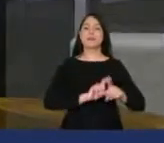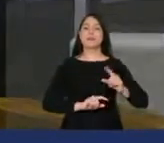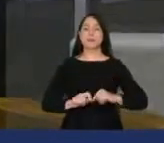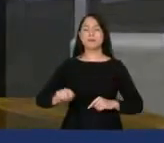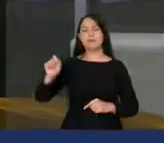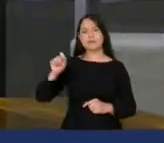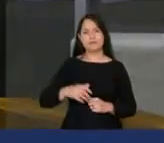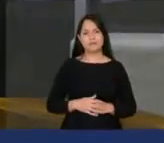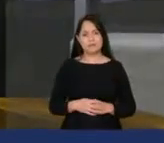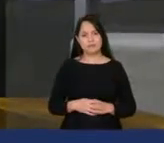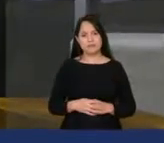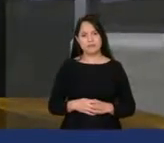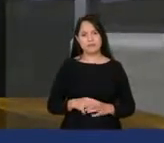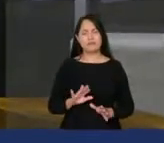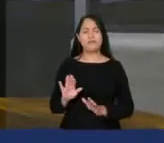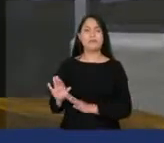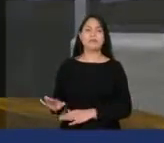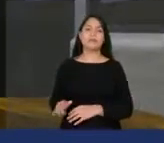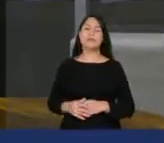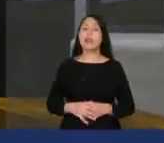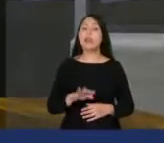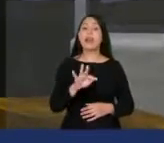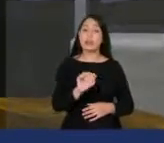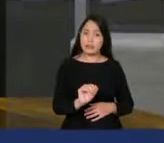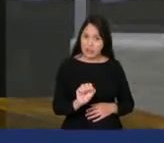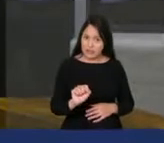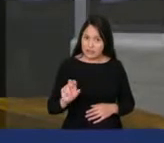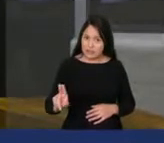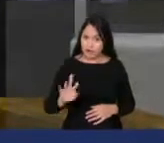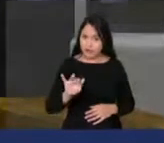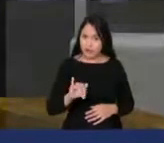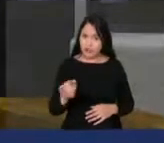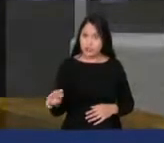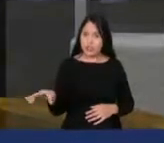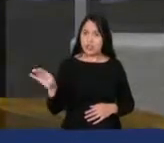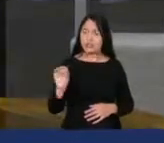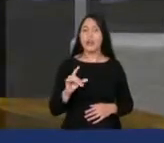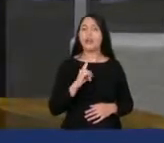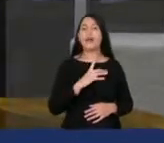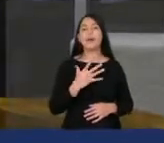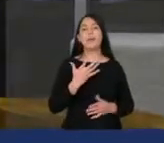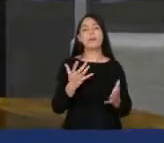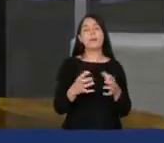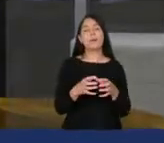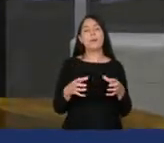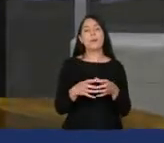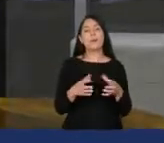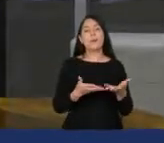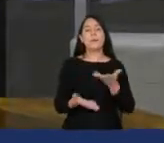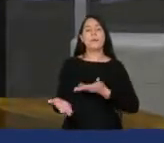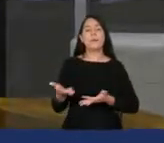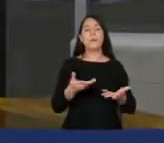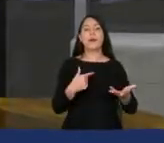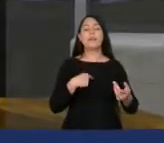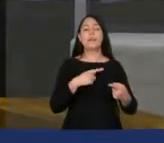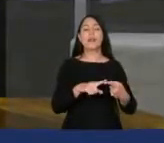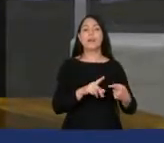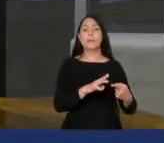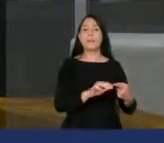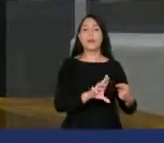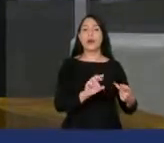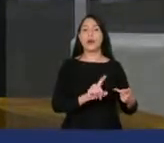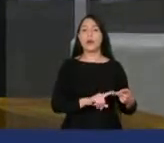minha equipe de colaboradores, e aqui está o Paulo de Tarso e a Fátima Nobre, que está hoje no Acre,